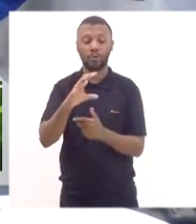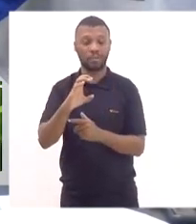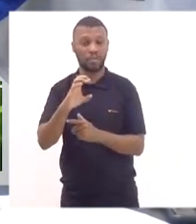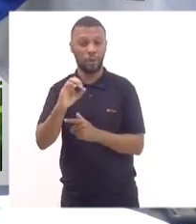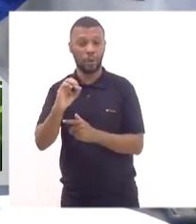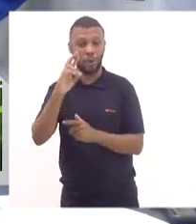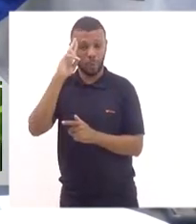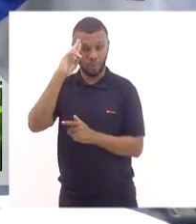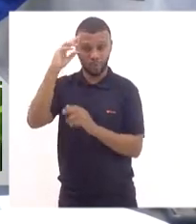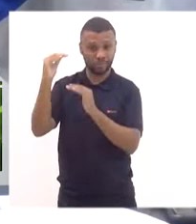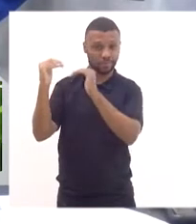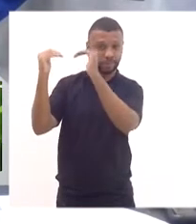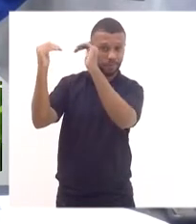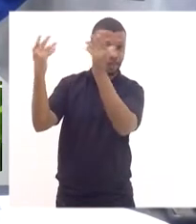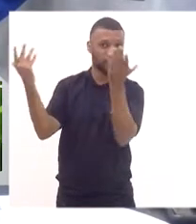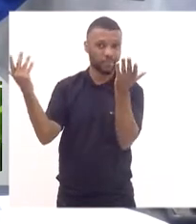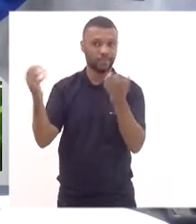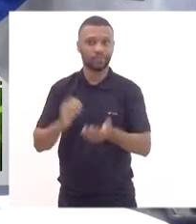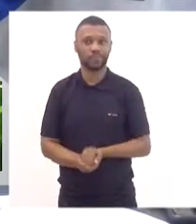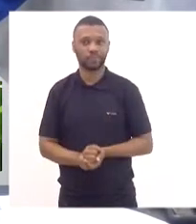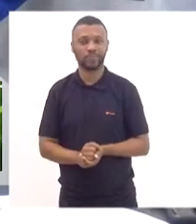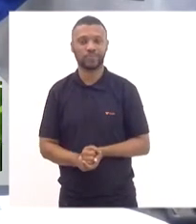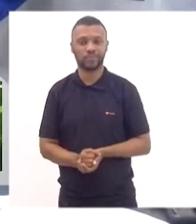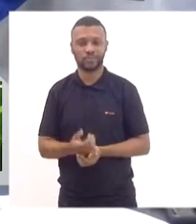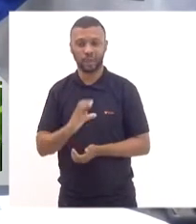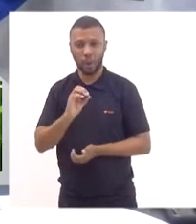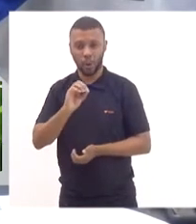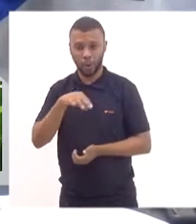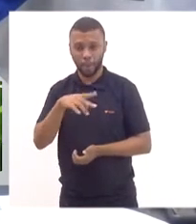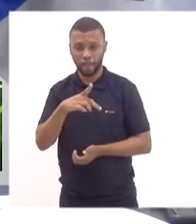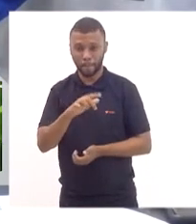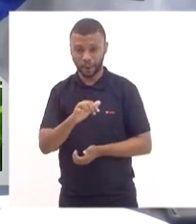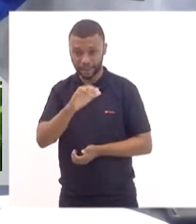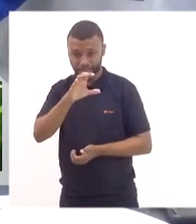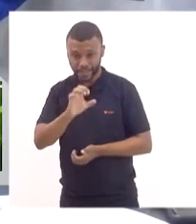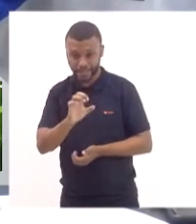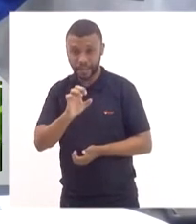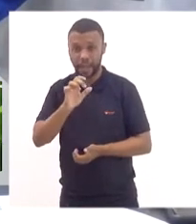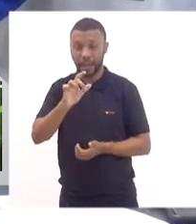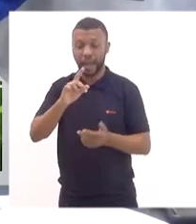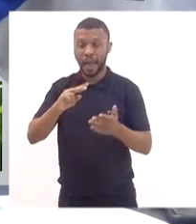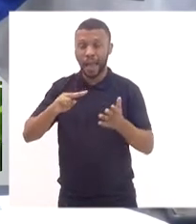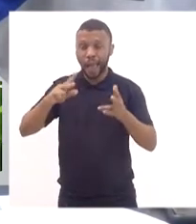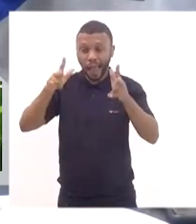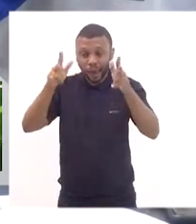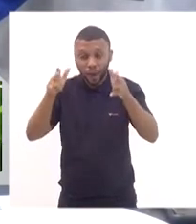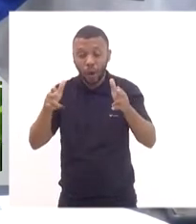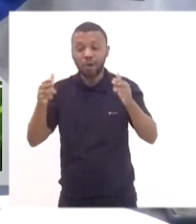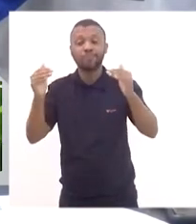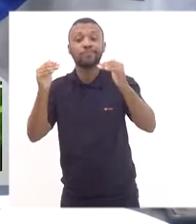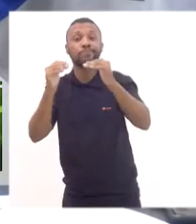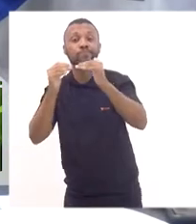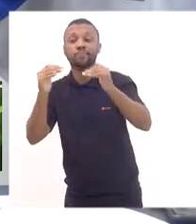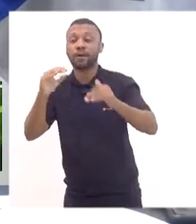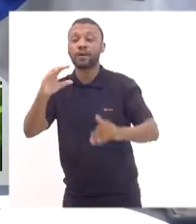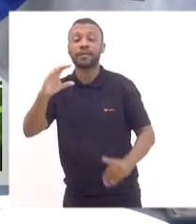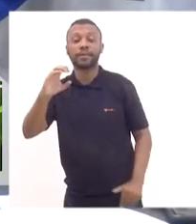Boa comparação. Compliance é sinônimo de CEO, né? É só para dar importância maior